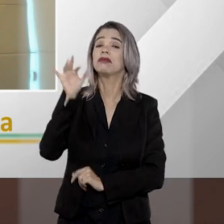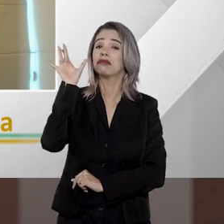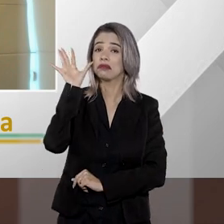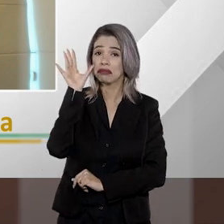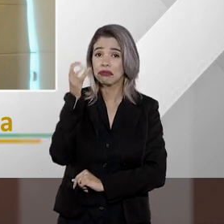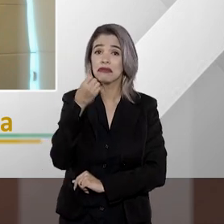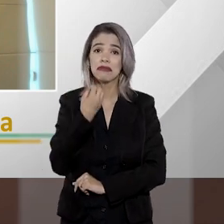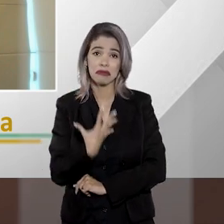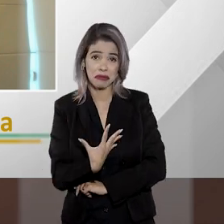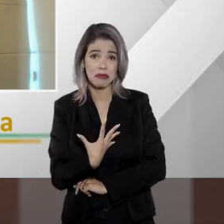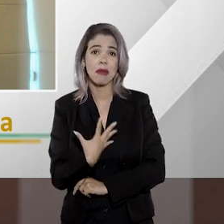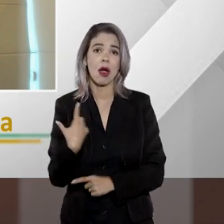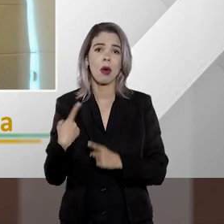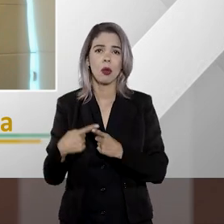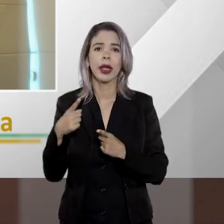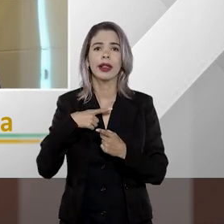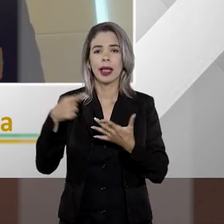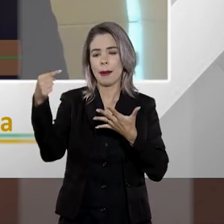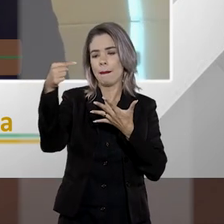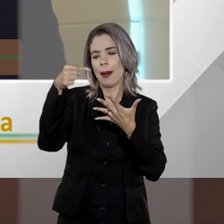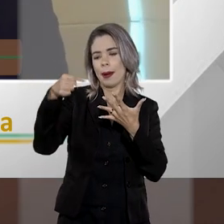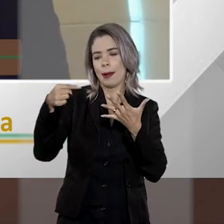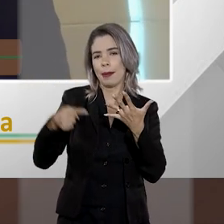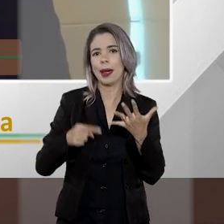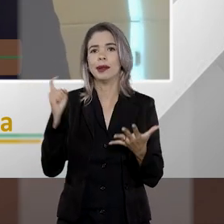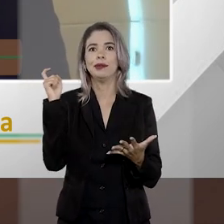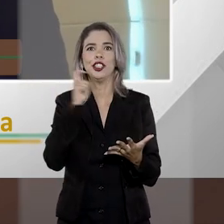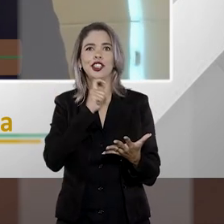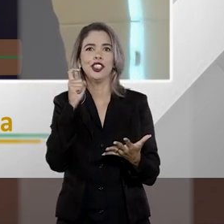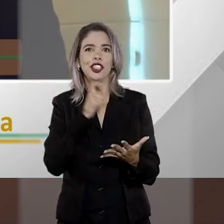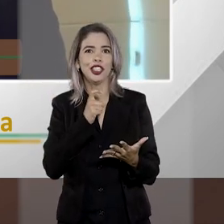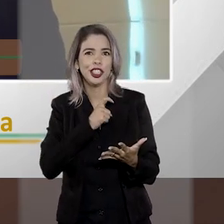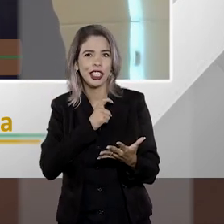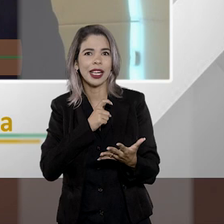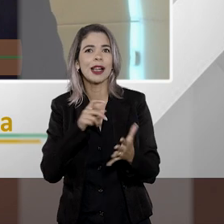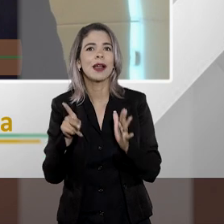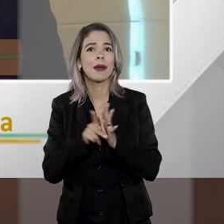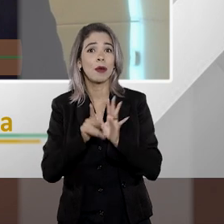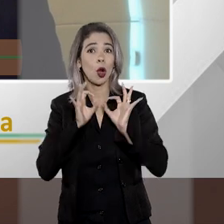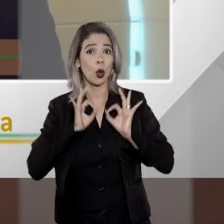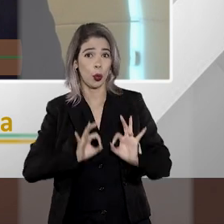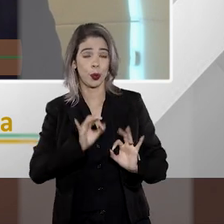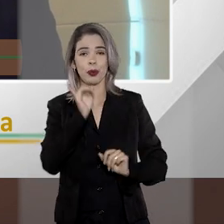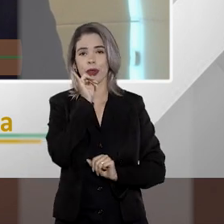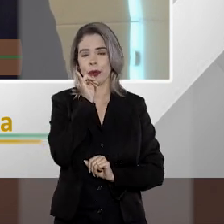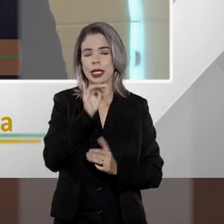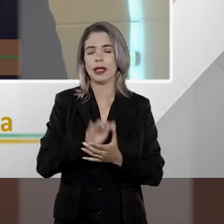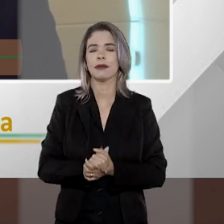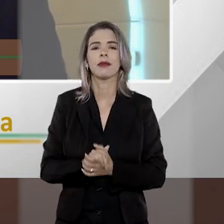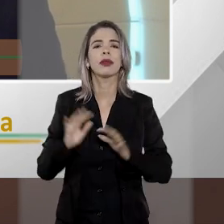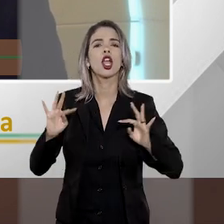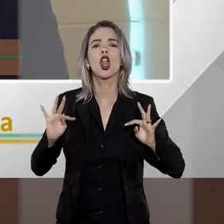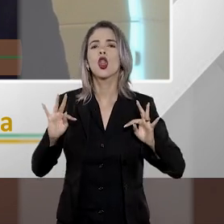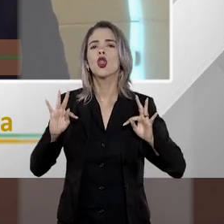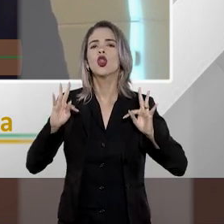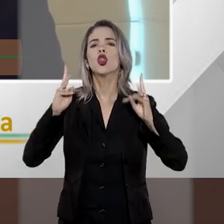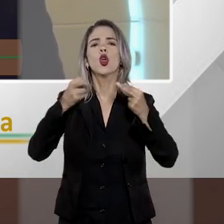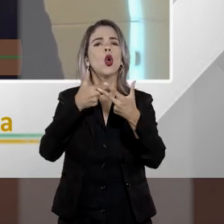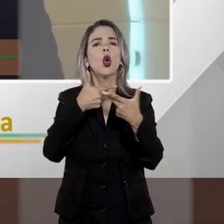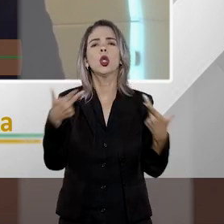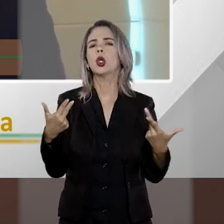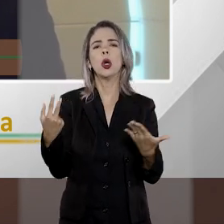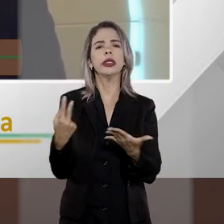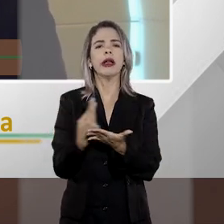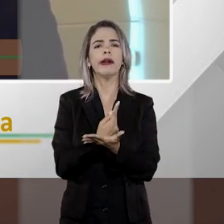Fábio, porque há uma série de mitos, né, sobre falta grave. Por exemplo, todo e qualquer